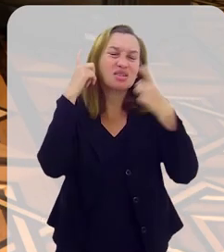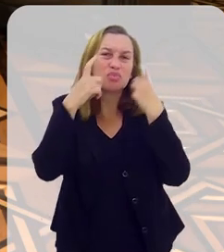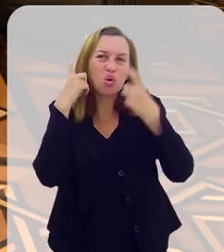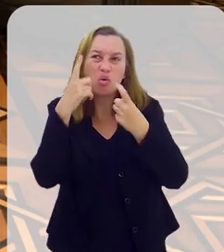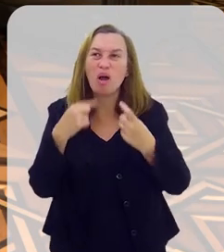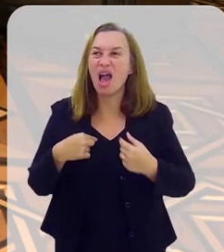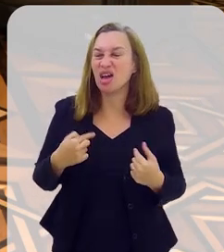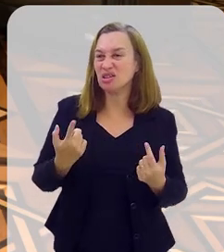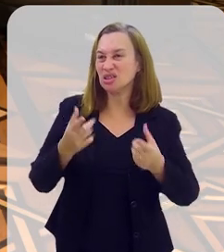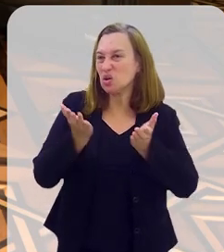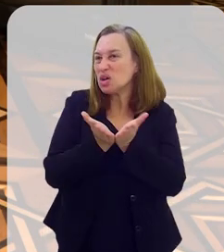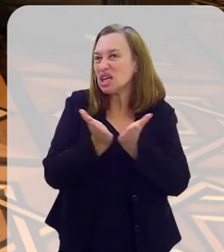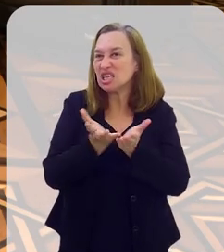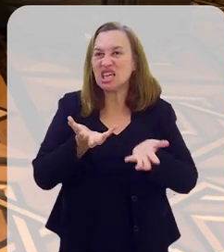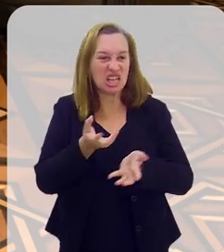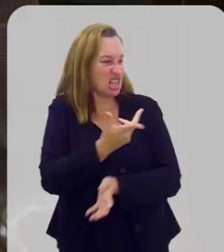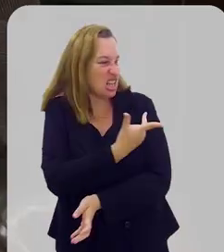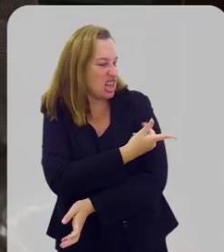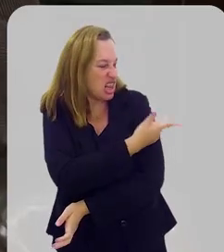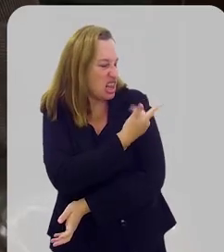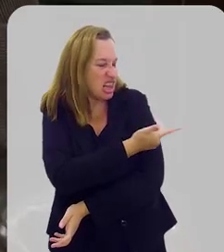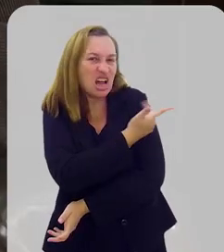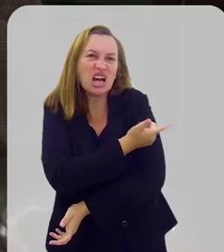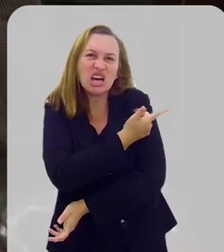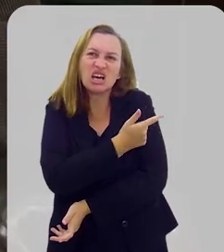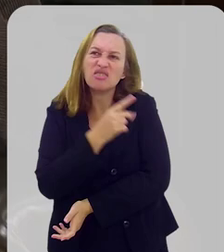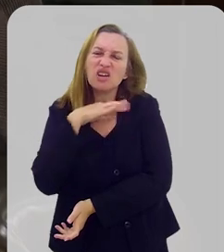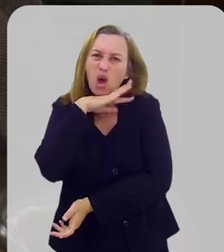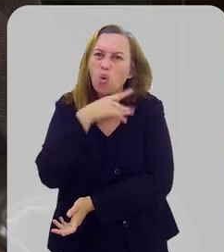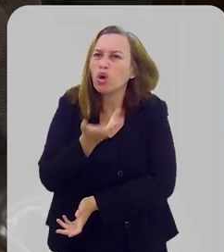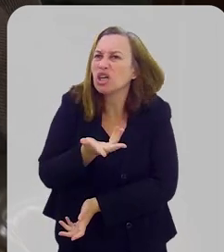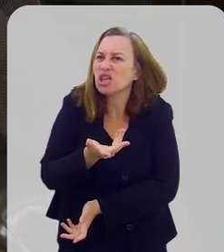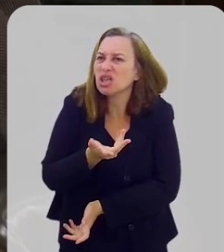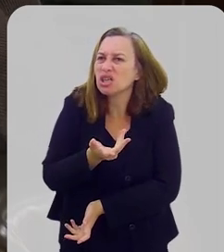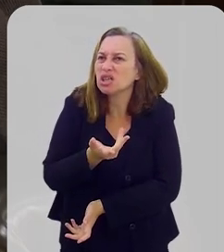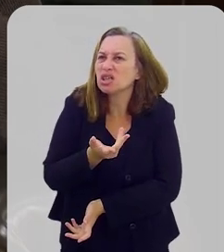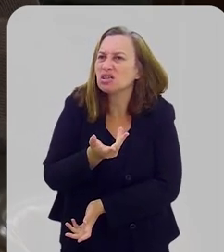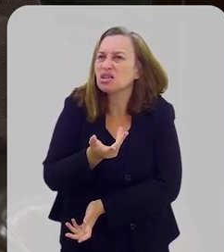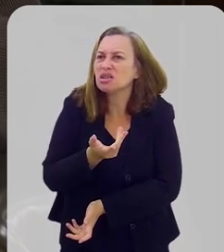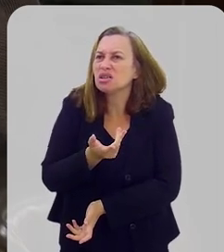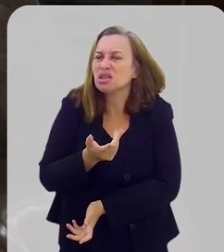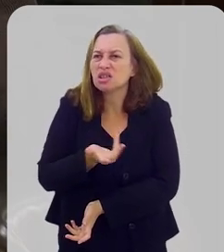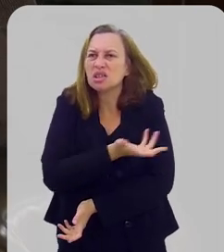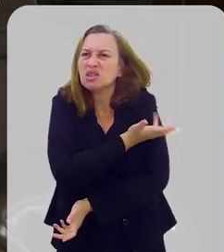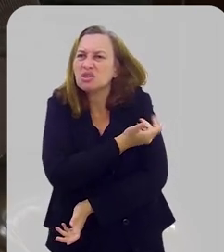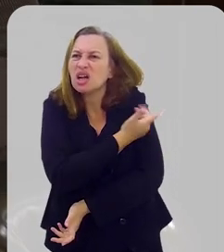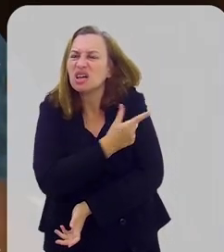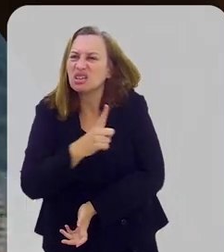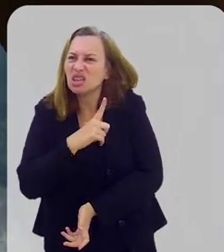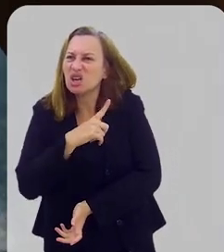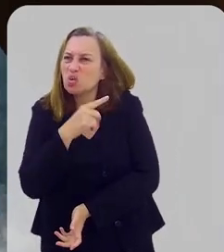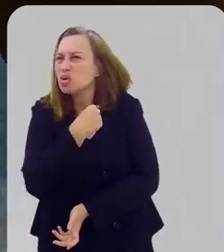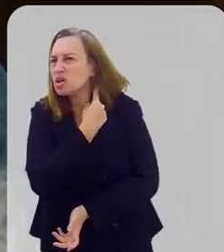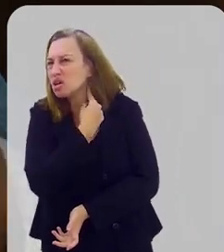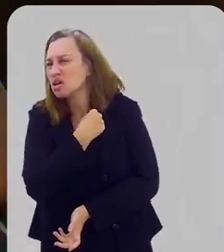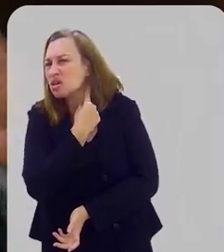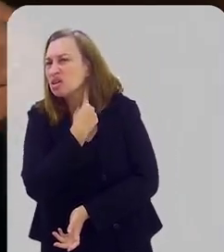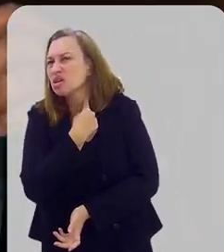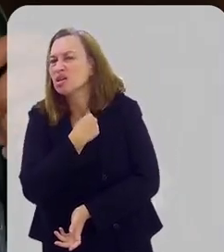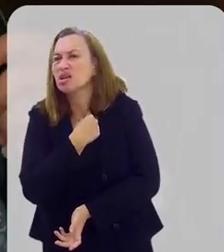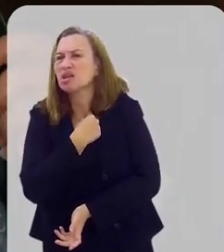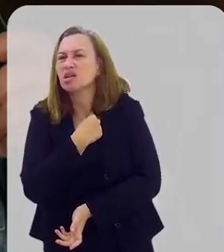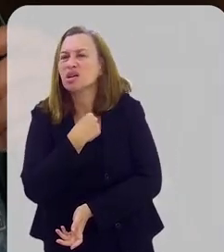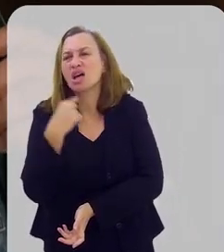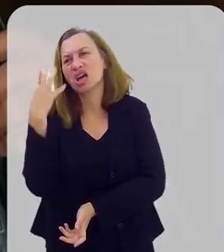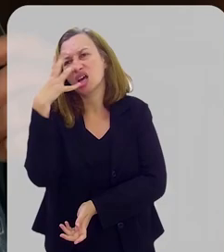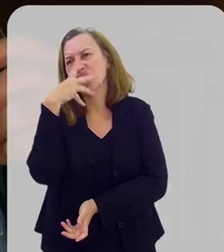preocupa Pô cara eu sou crente queria me tatuar vai pegar mal tem coragem de se tatuar se tatuada eu tenho uma tem uma tem uma